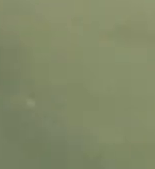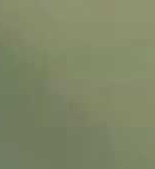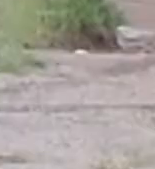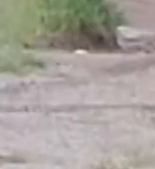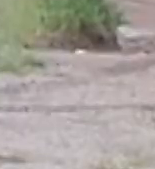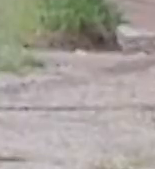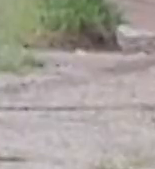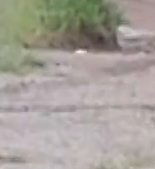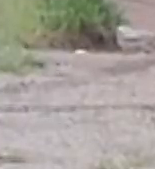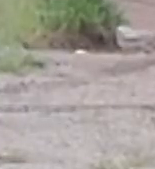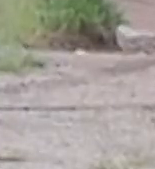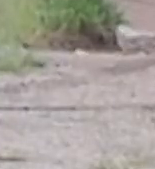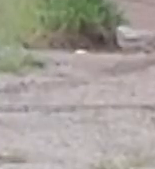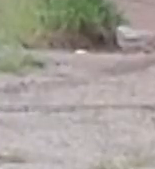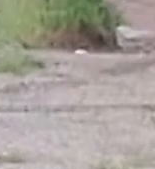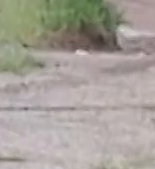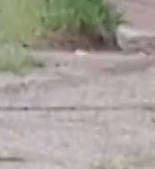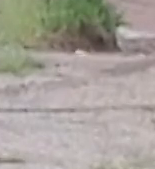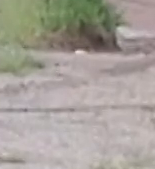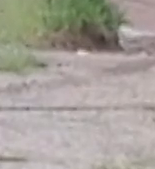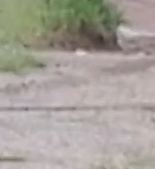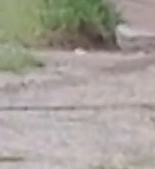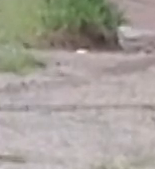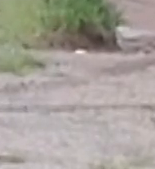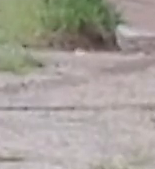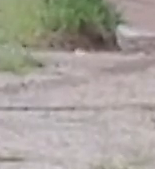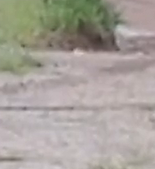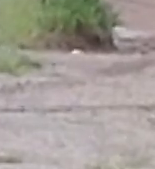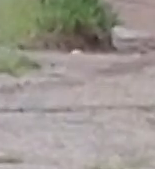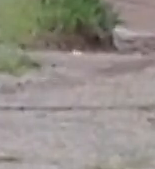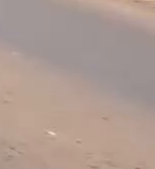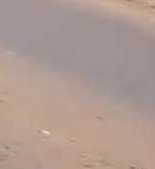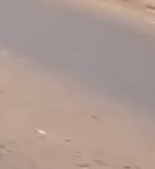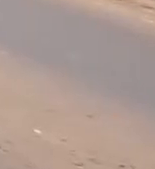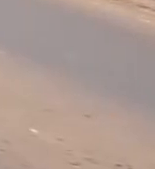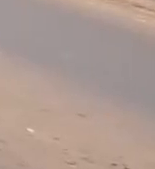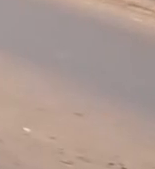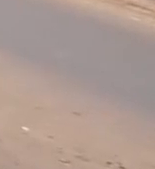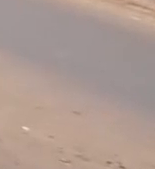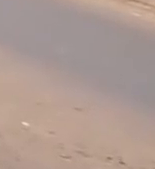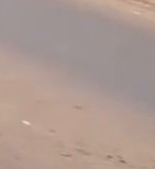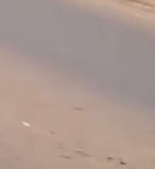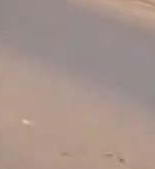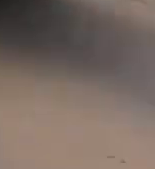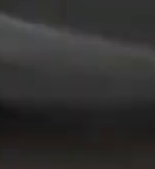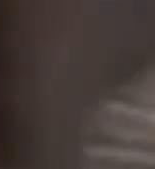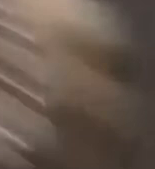de reais para a duplicação da BR-470 no Vale do Itajaí, 100 milhões